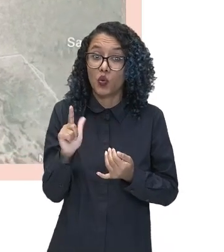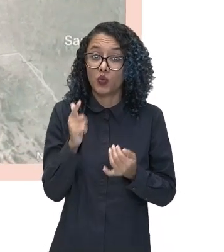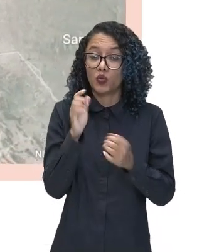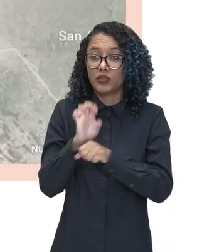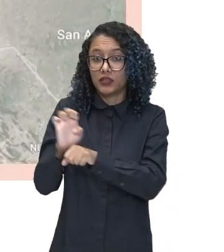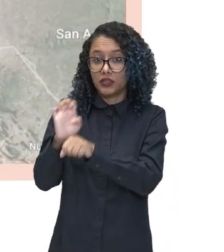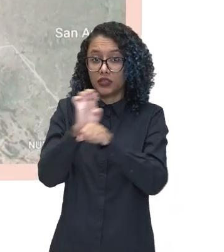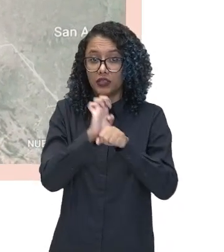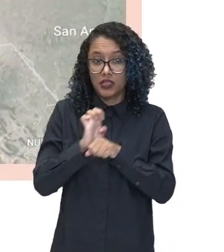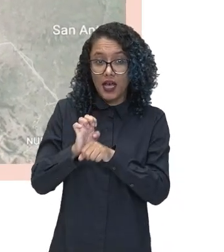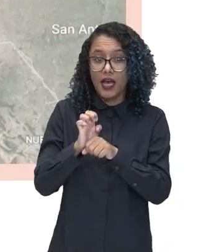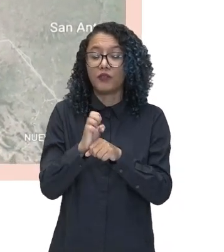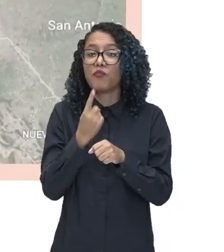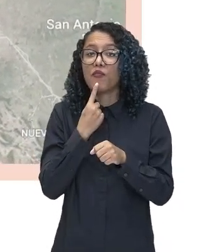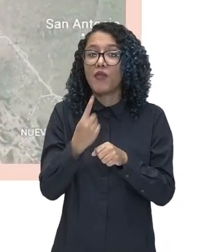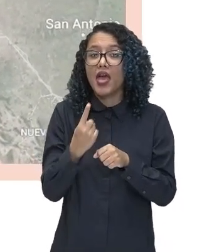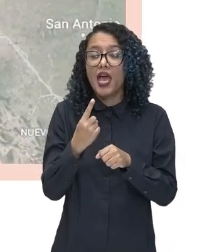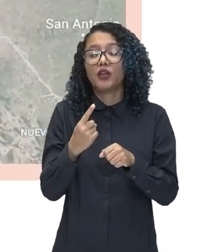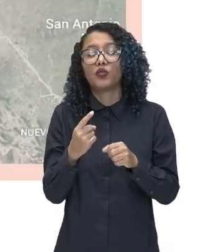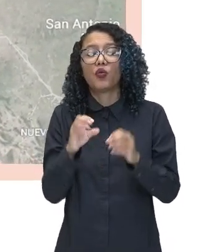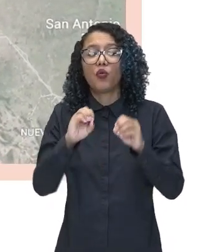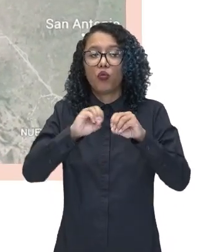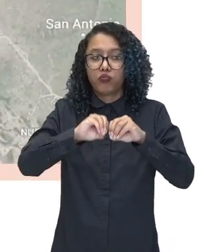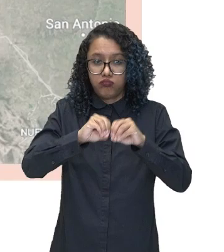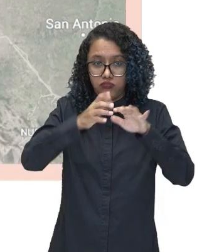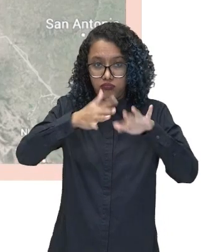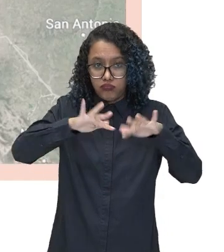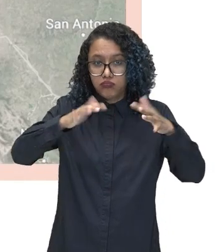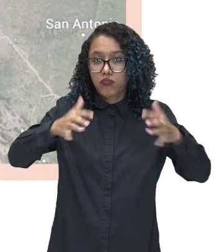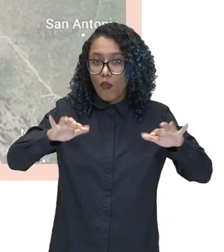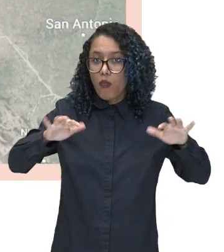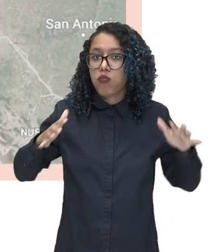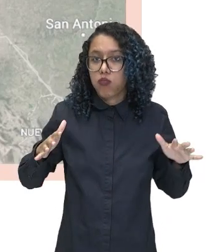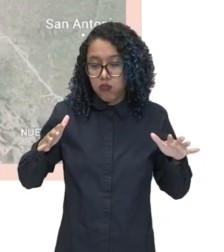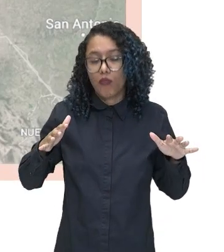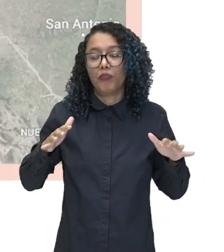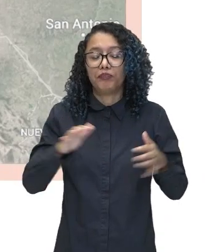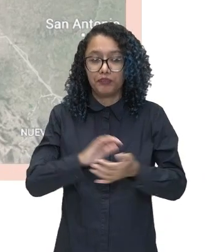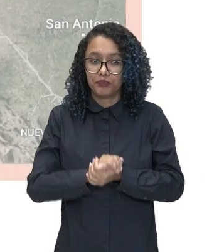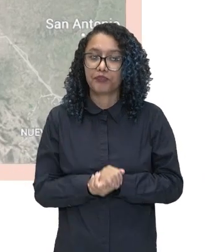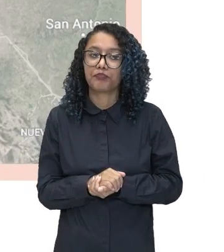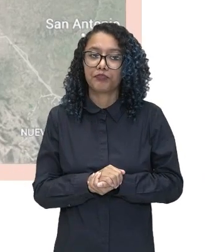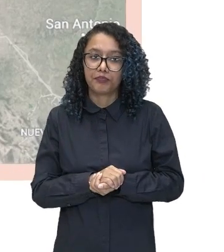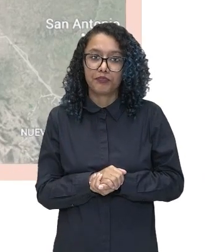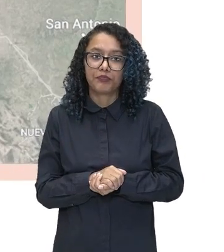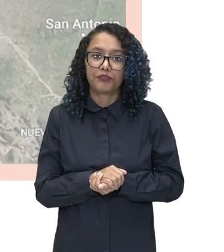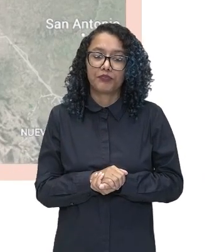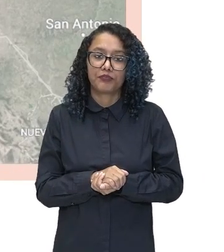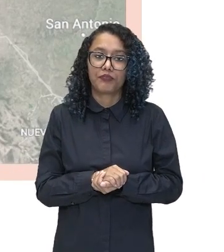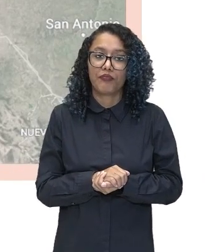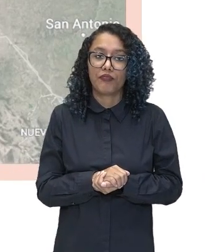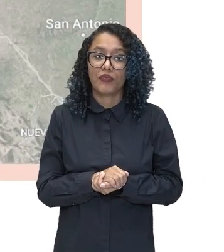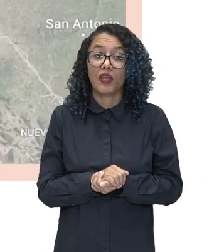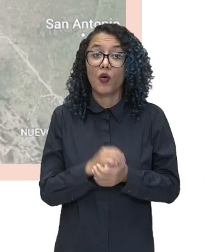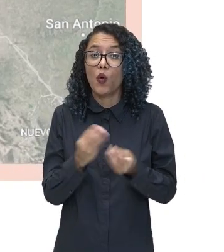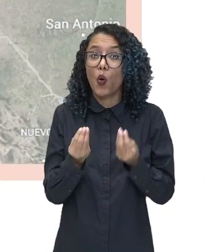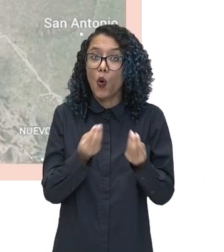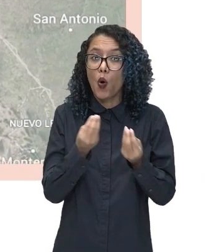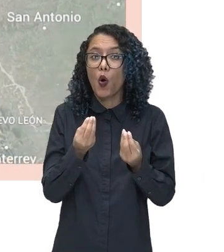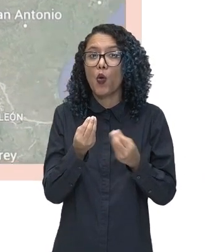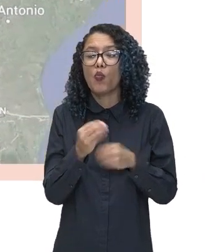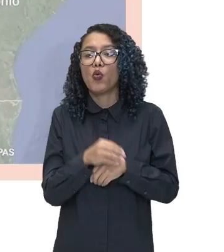Oceano Pacífico, né? Então, a gente observa aí a importância dos oceanos, tanto do Pacífico quanto